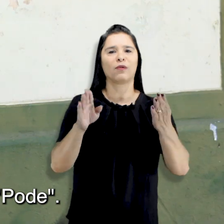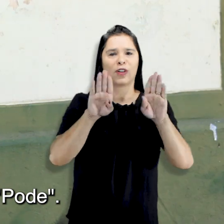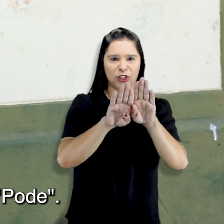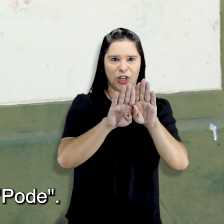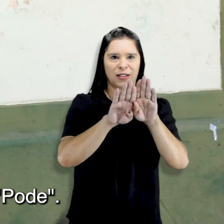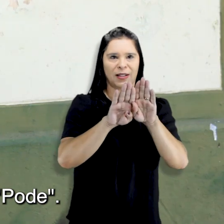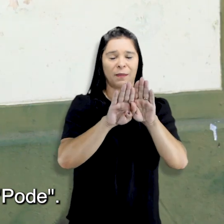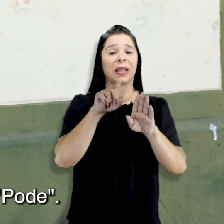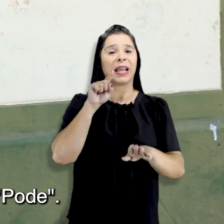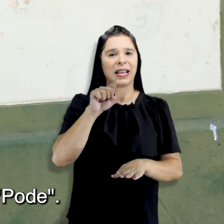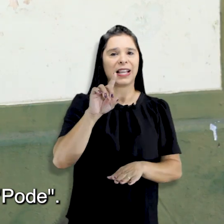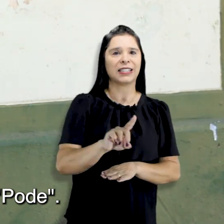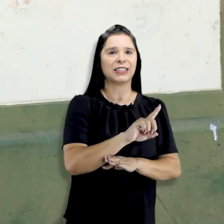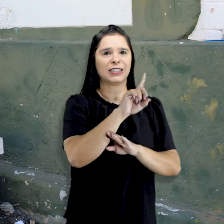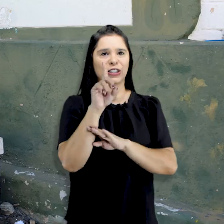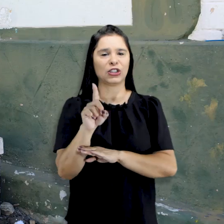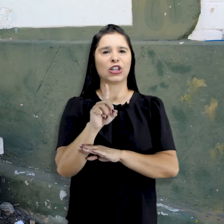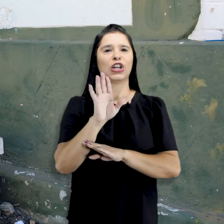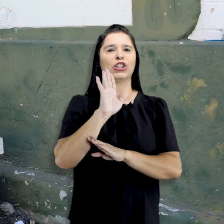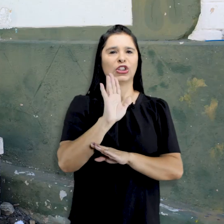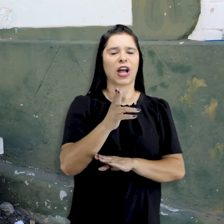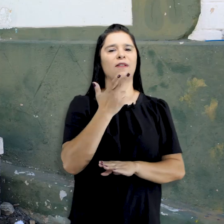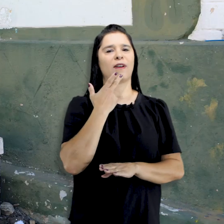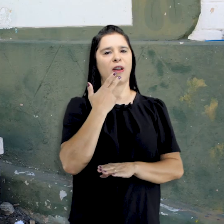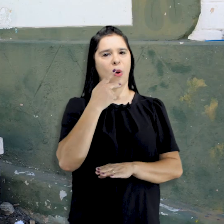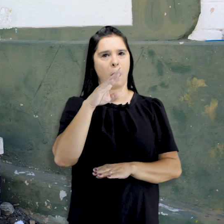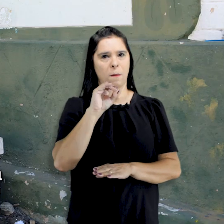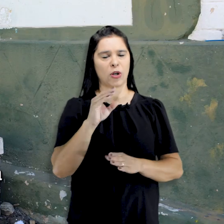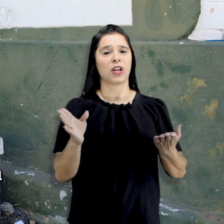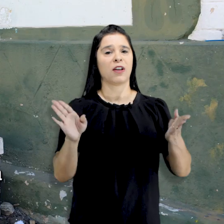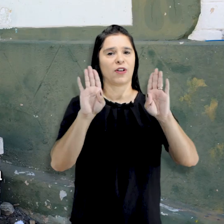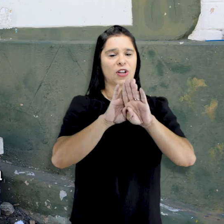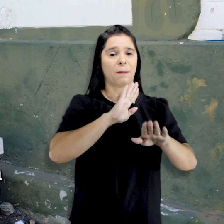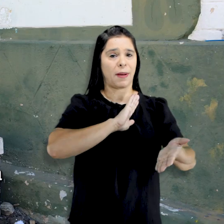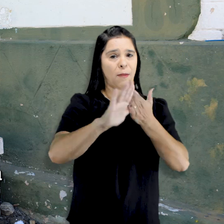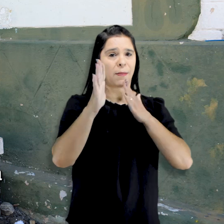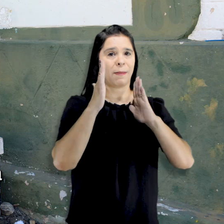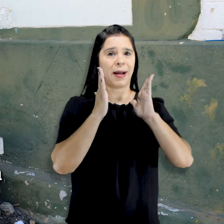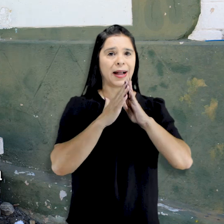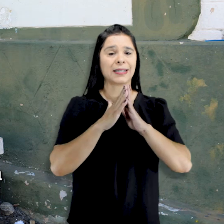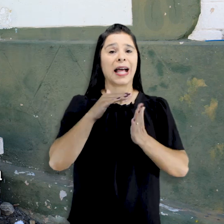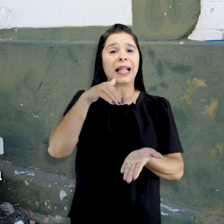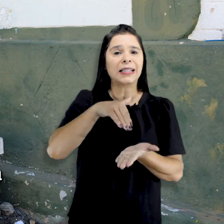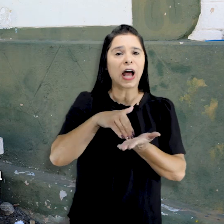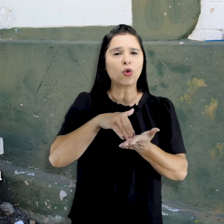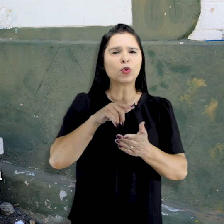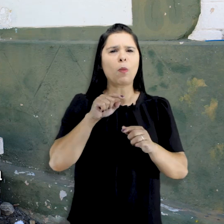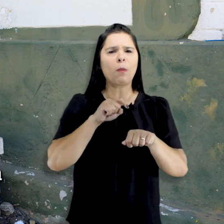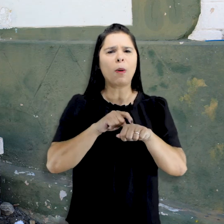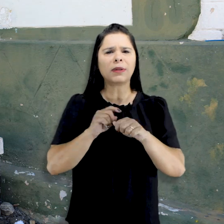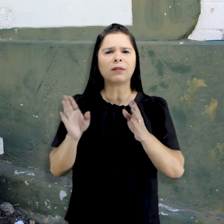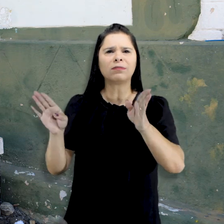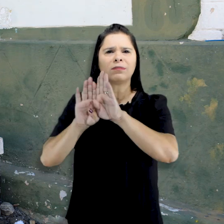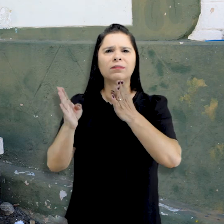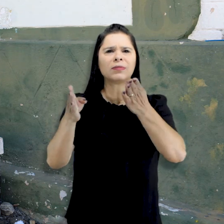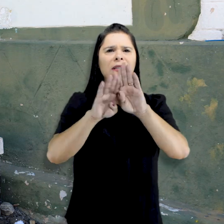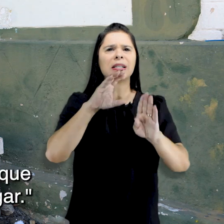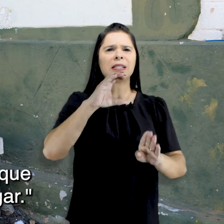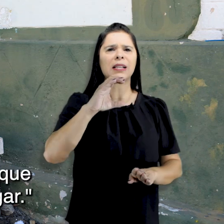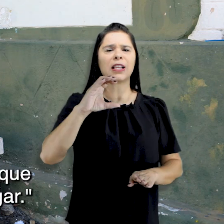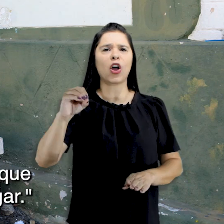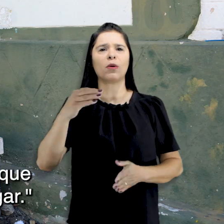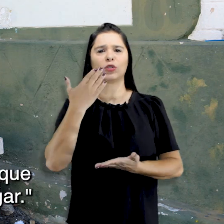nesse dia o CCO já tinha me dado um pod. Eu ia fechar a estação e ir embora para casa. Mas na última hora que eu estava fechando as portas, aí o CCO me chamou